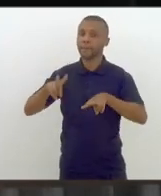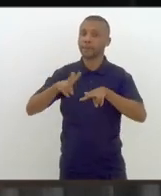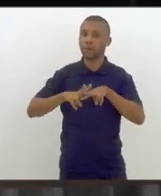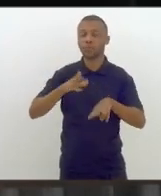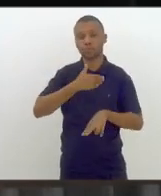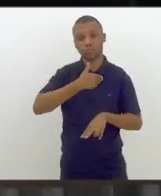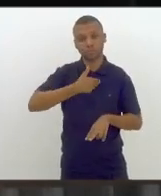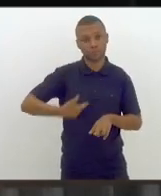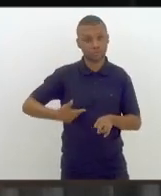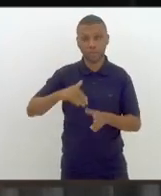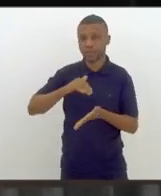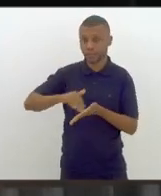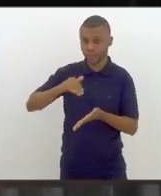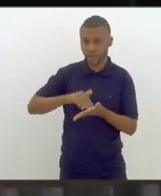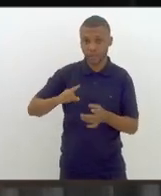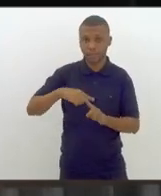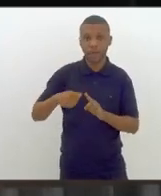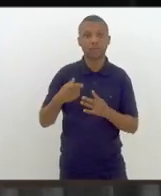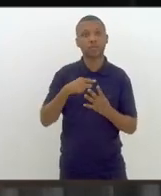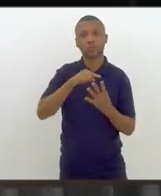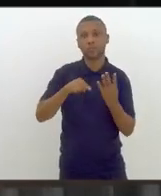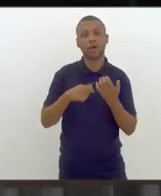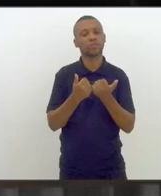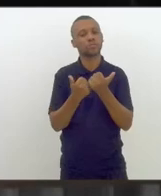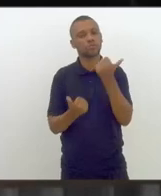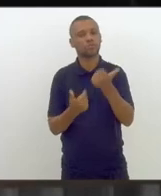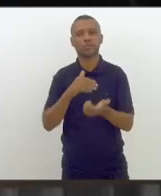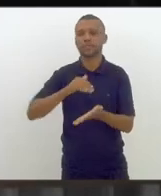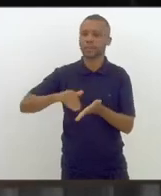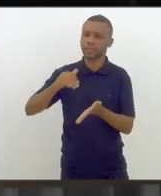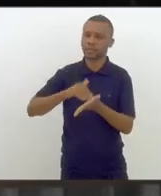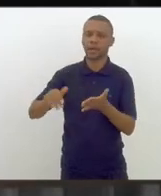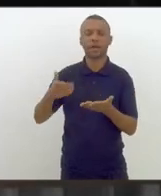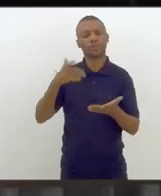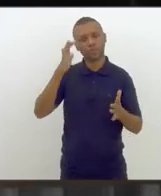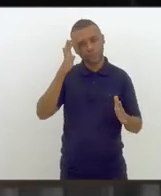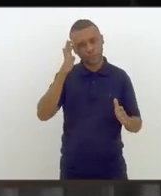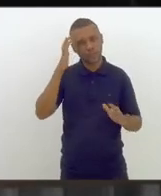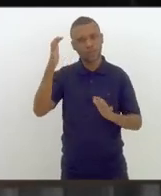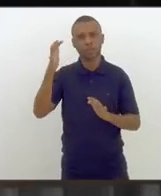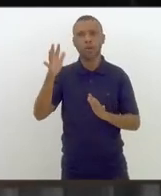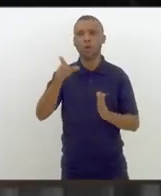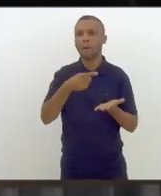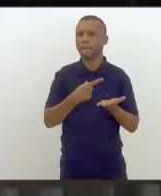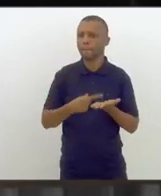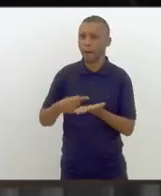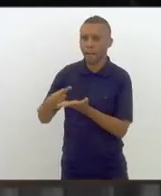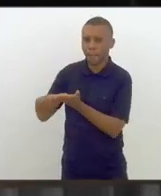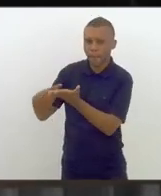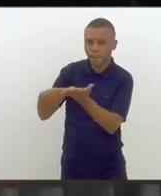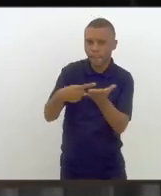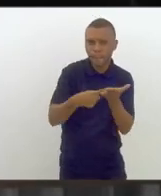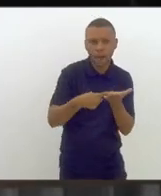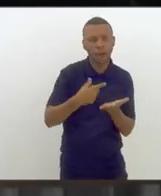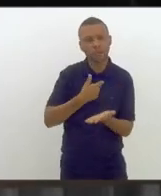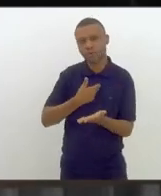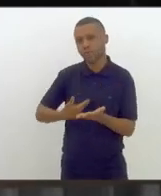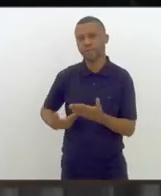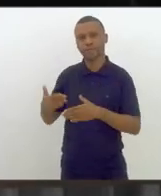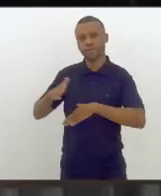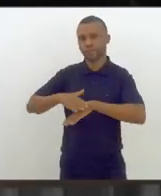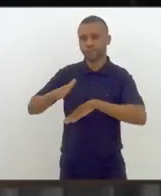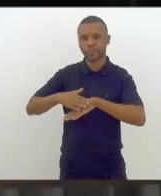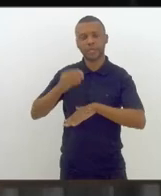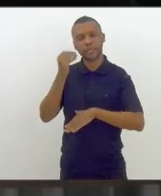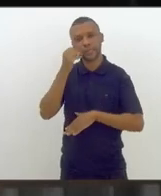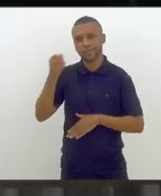Estado da Saúde, de 4 subsecretários e de uma decisão unilateral por parte do então governador, que